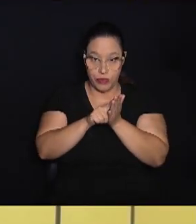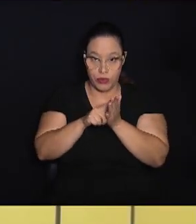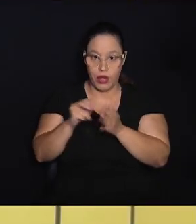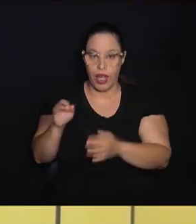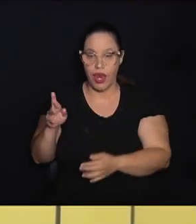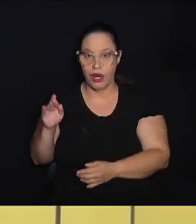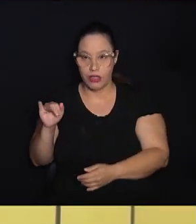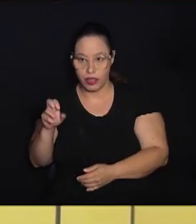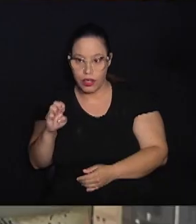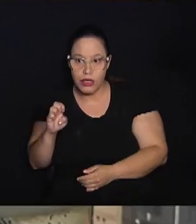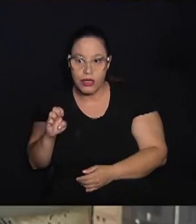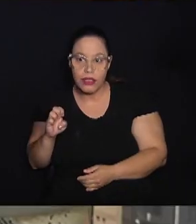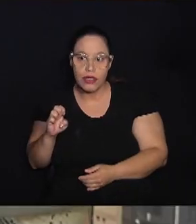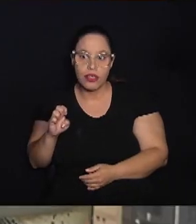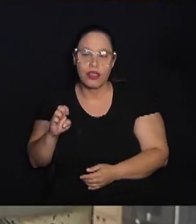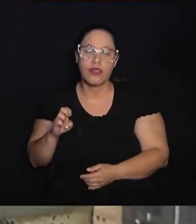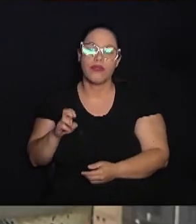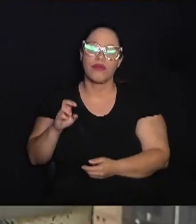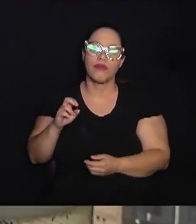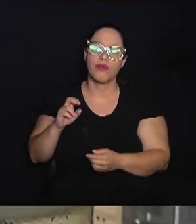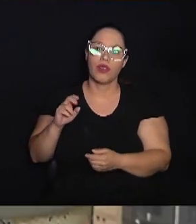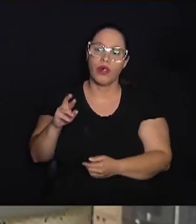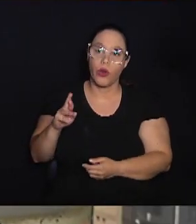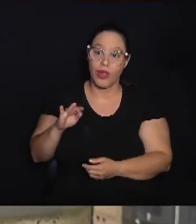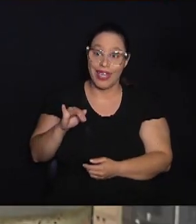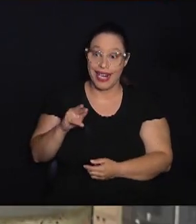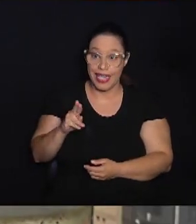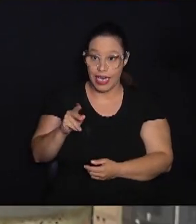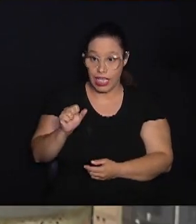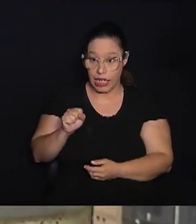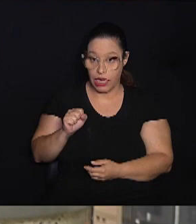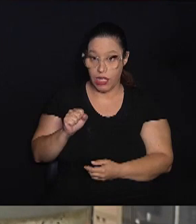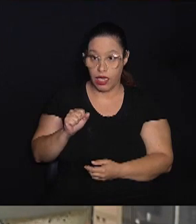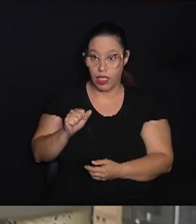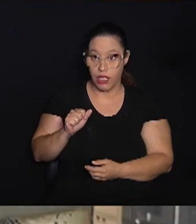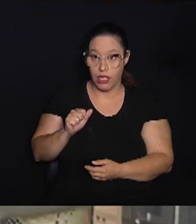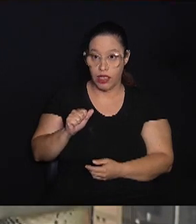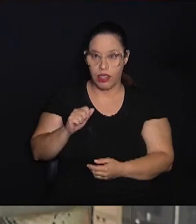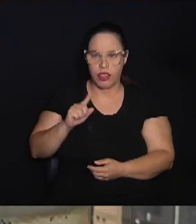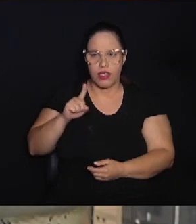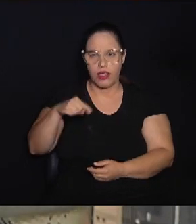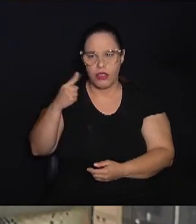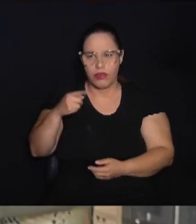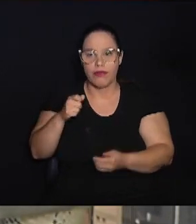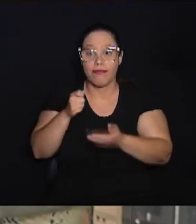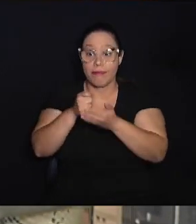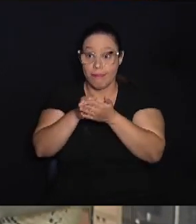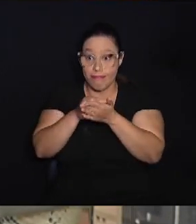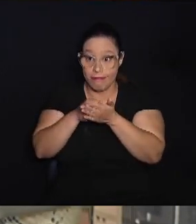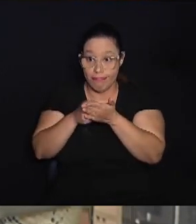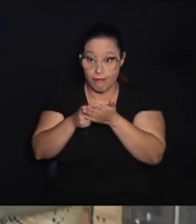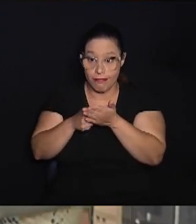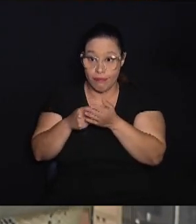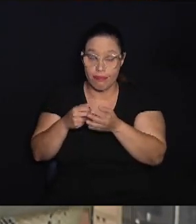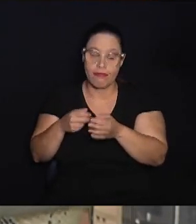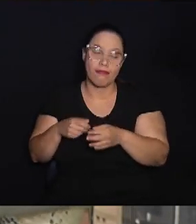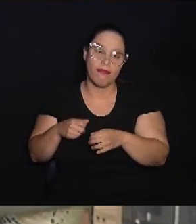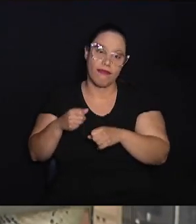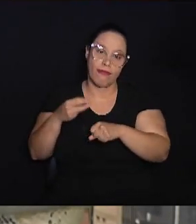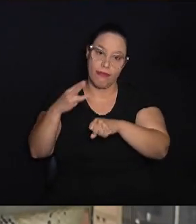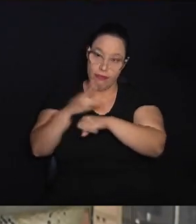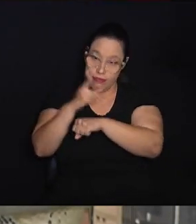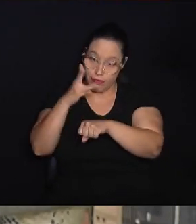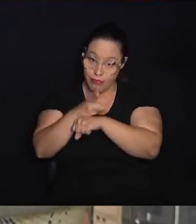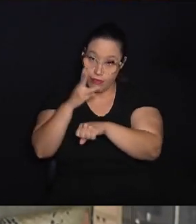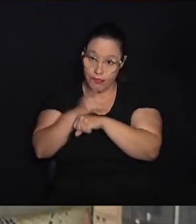esquitini que também é quadrinista e roteirista mas antes de mais nada eu quero que você Anote o WhatsApp da TV Câmara Campinas